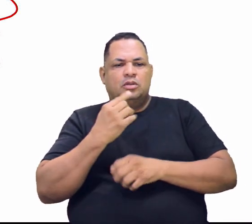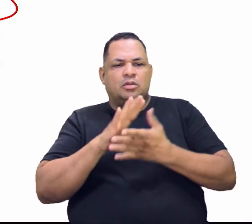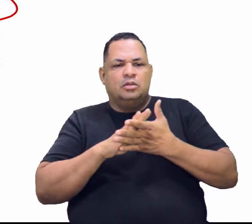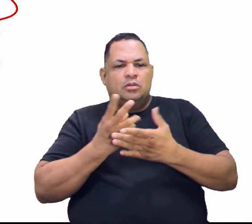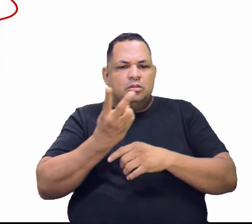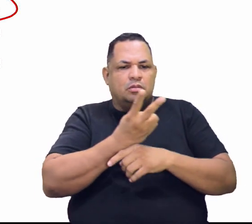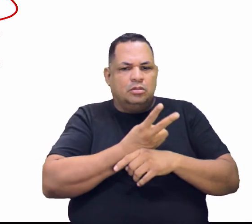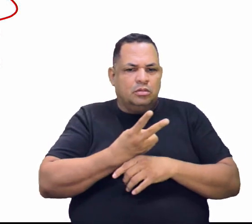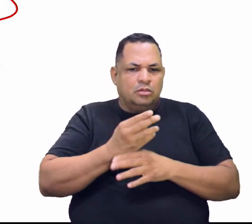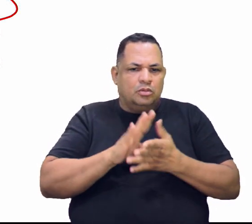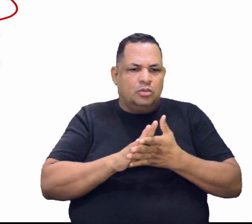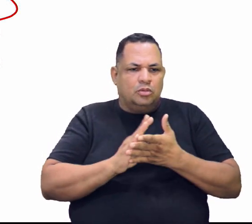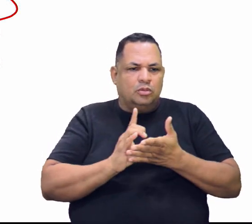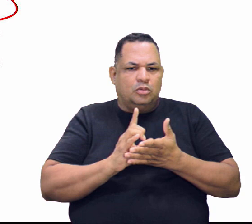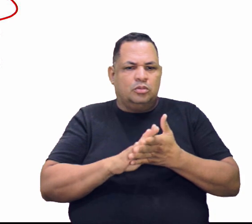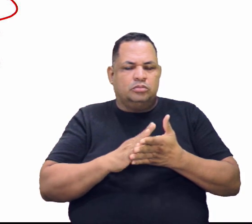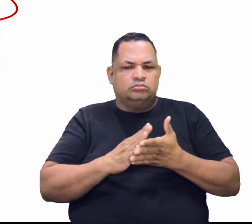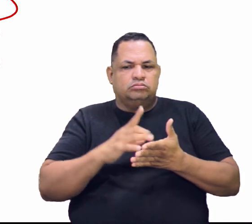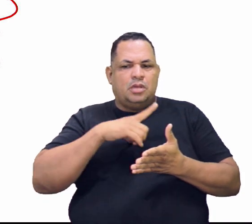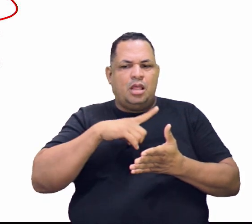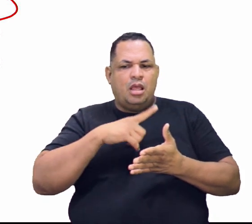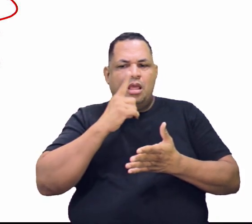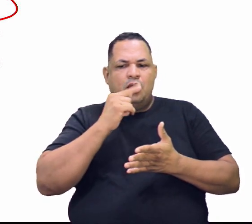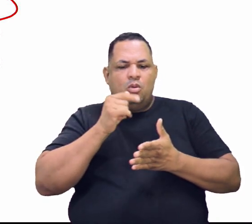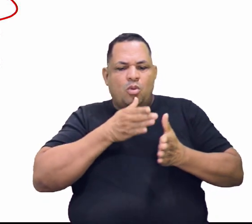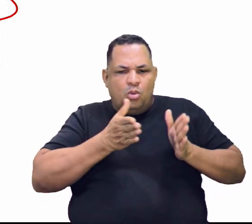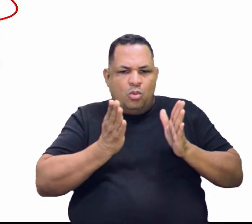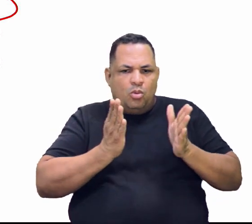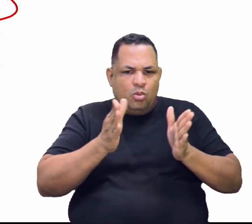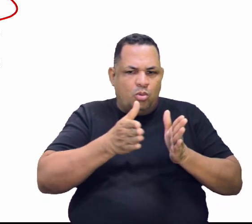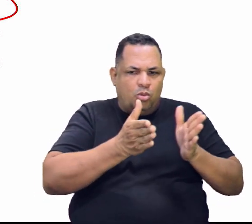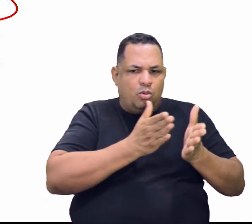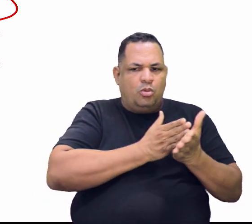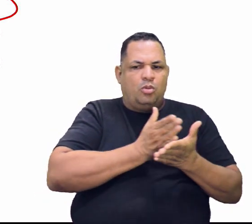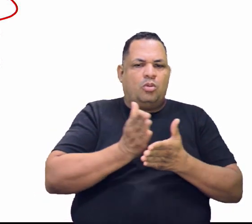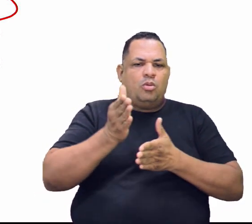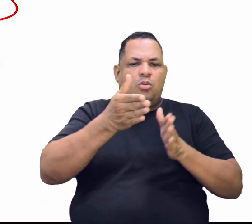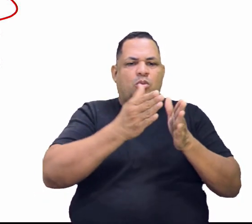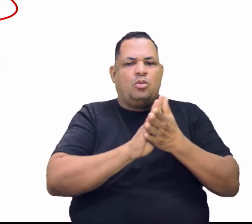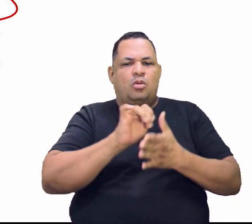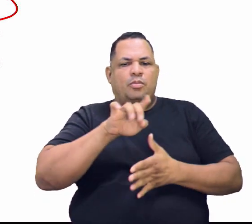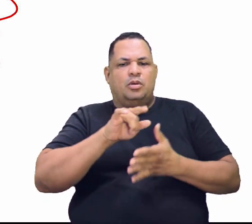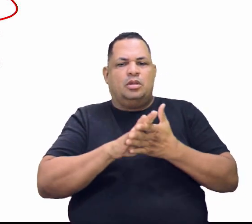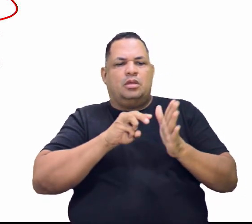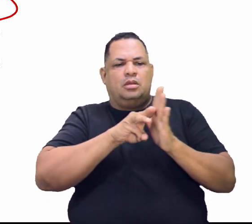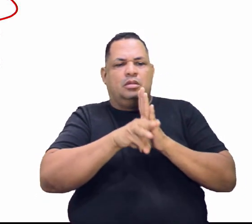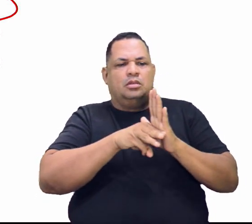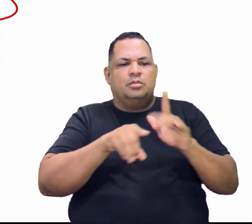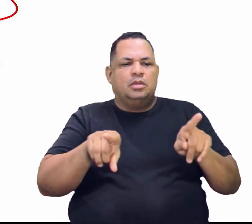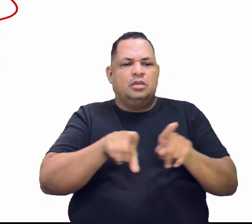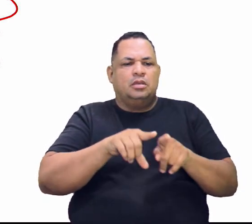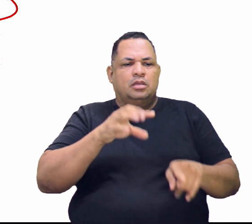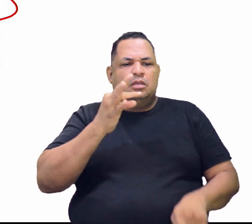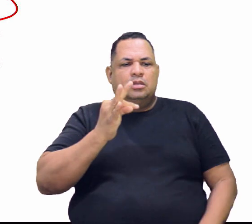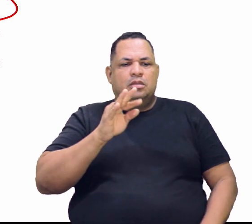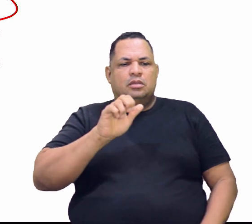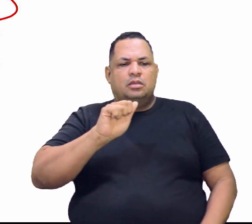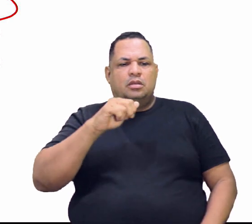extensão superior a 800 km. Em 2 turmas organizadas por Rondon, né?